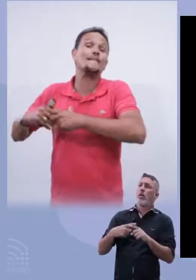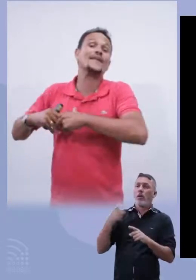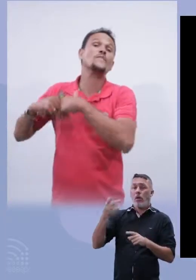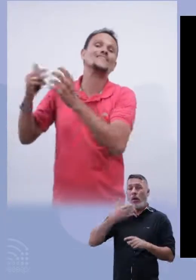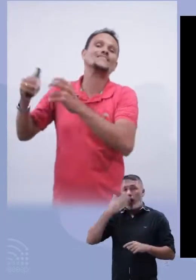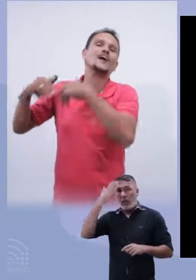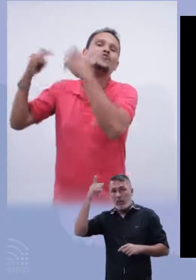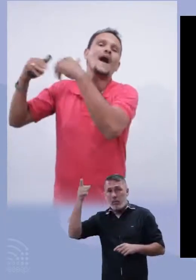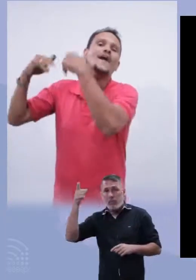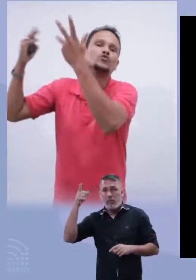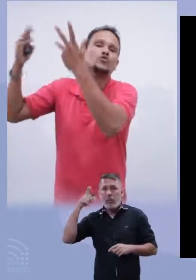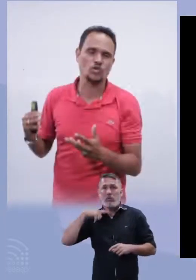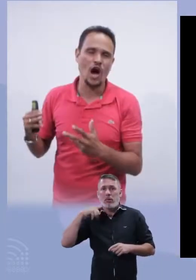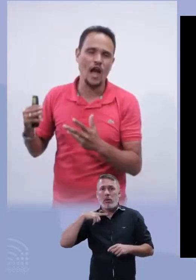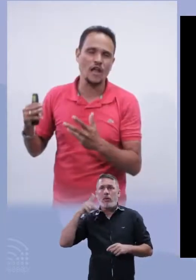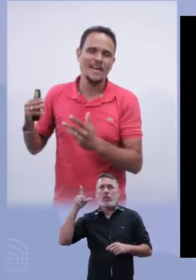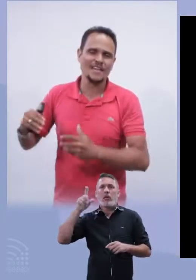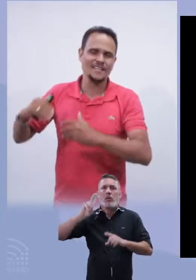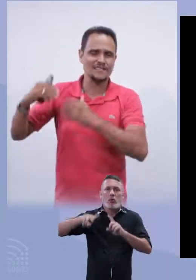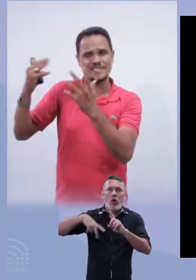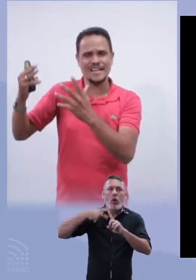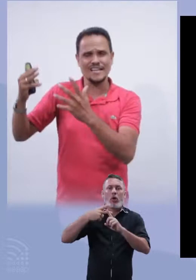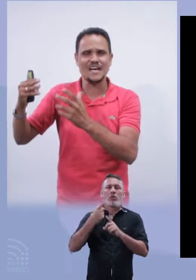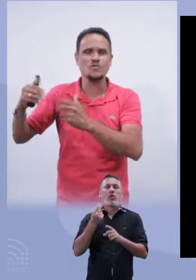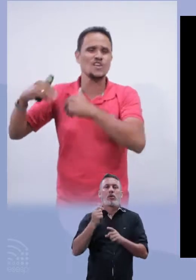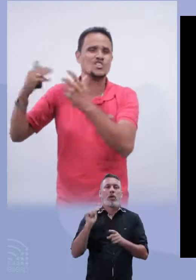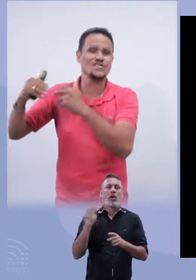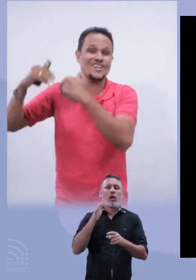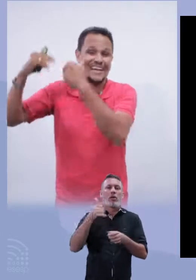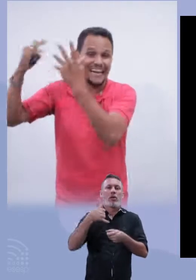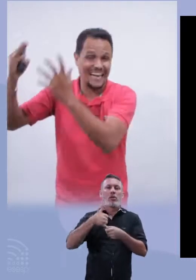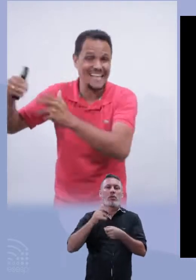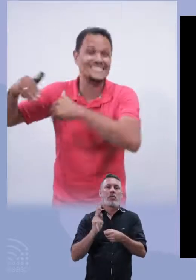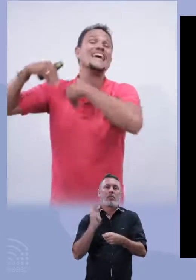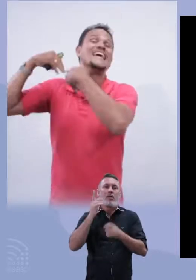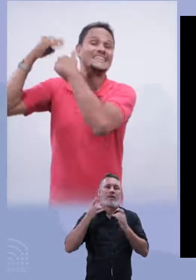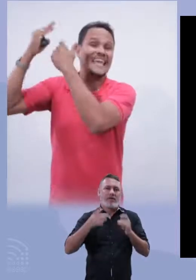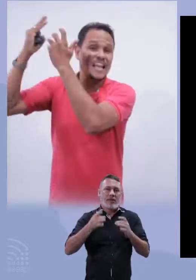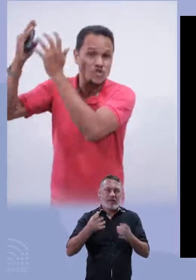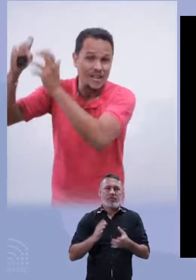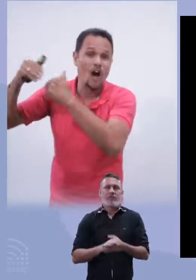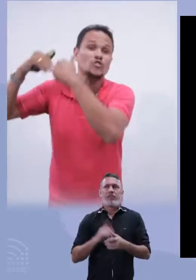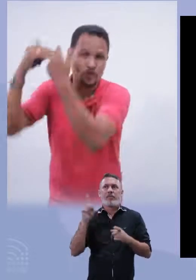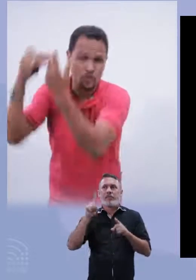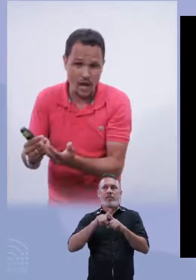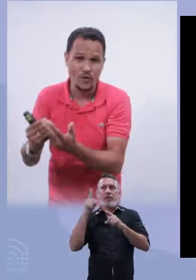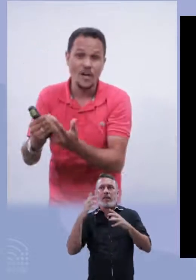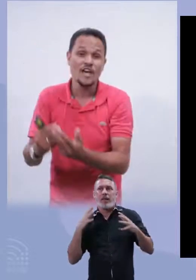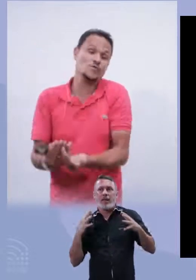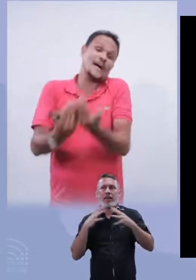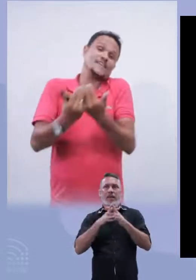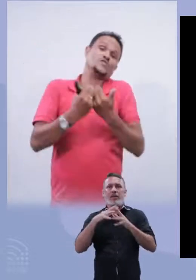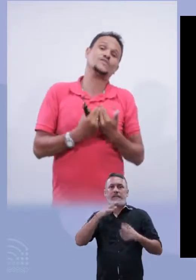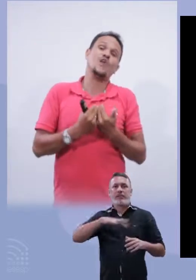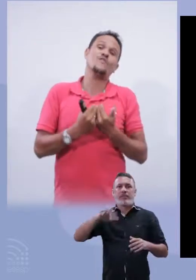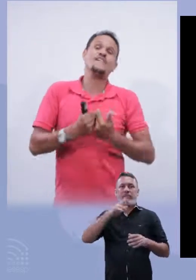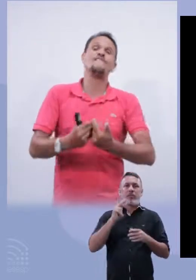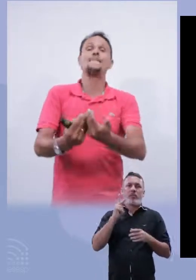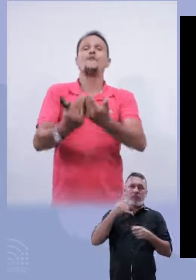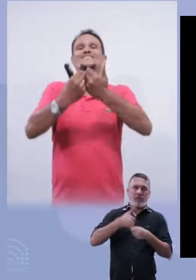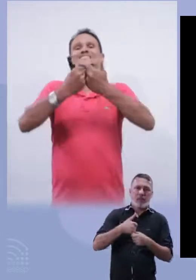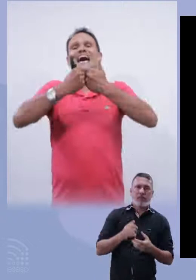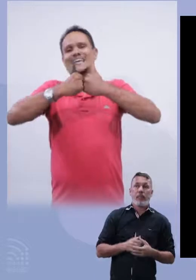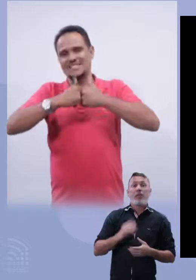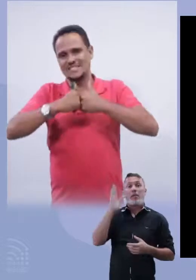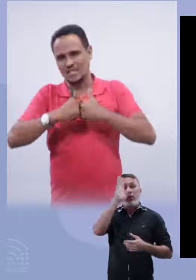árabes acabaram aumentando o barril do petróleo, inicializando o que a gente chama de crise internacional do petróleo. E o Brasil, então,